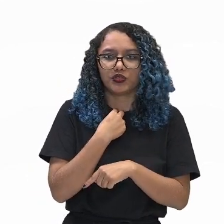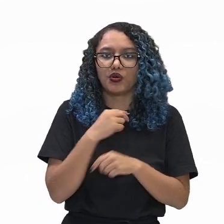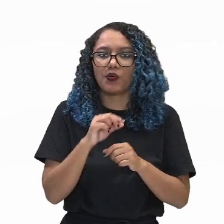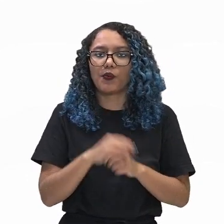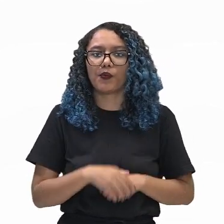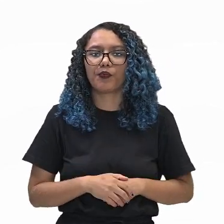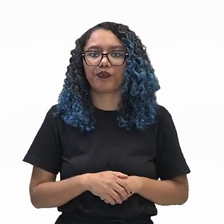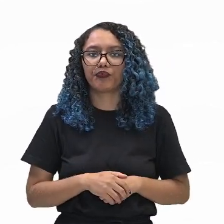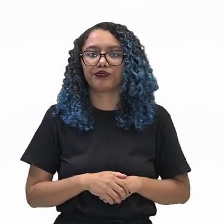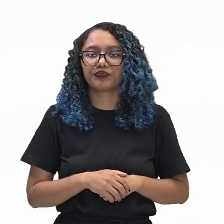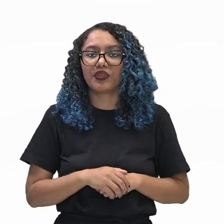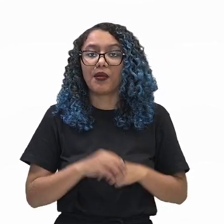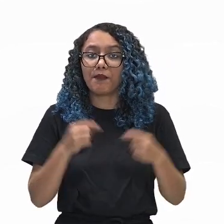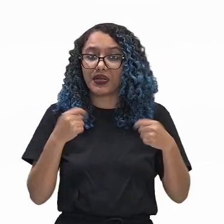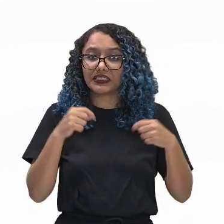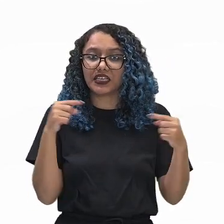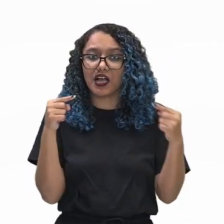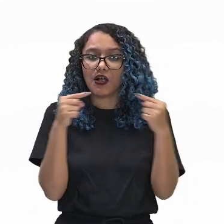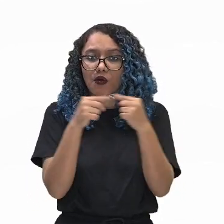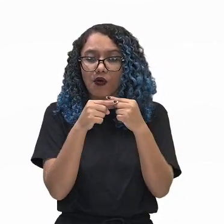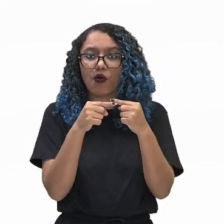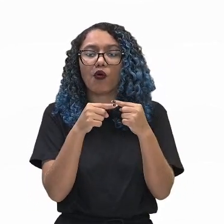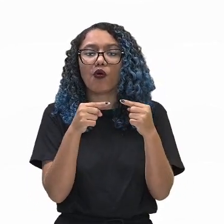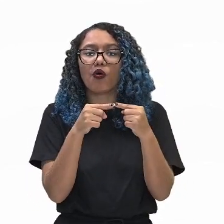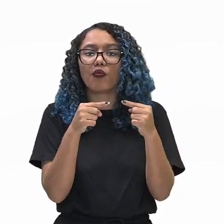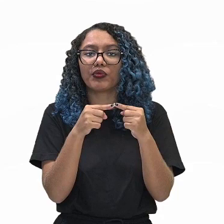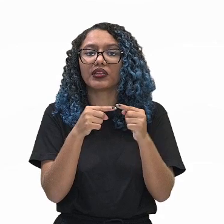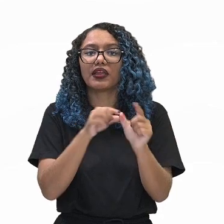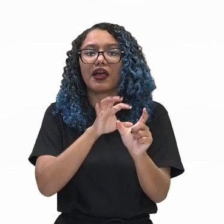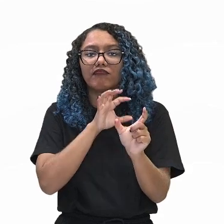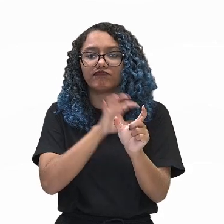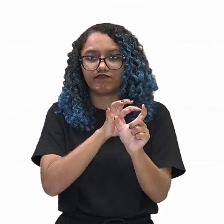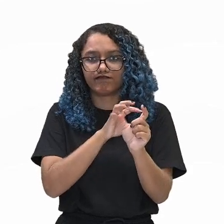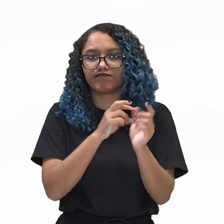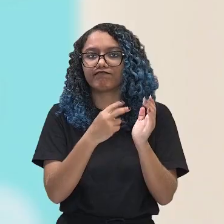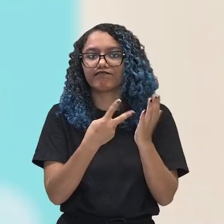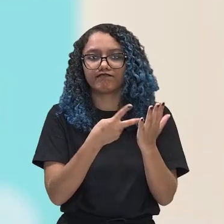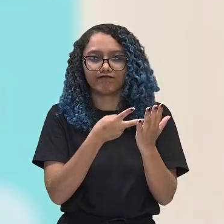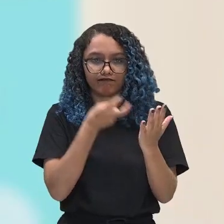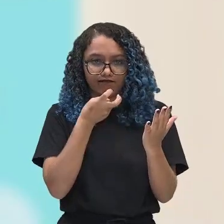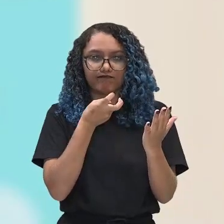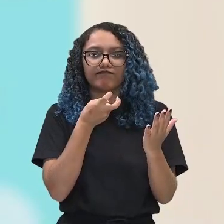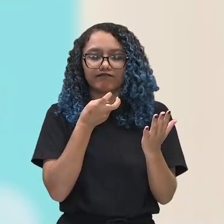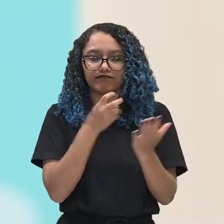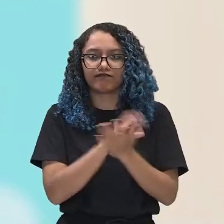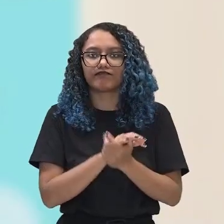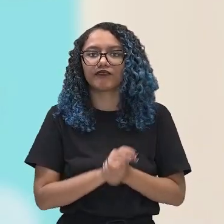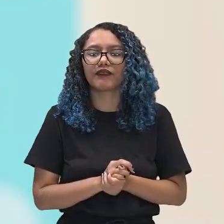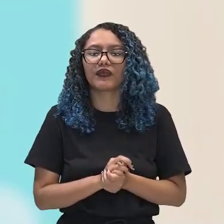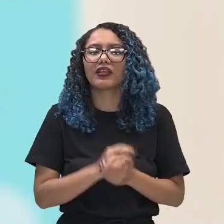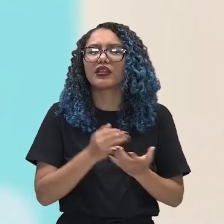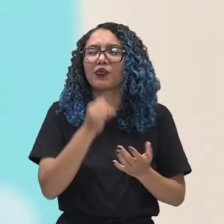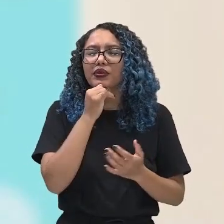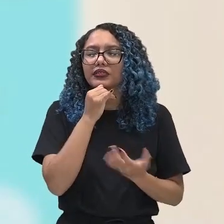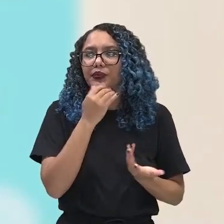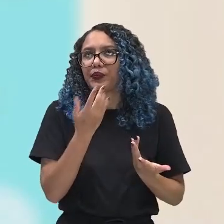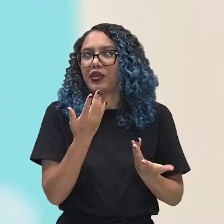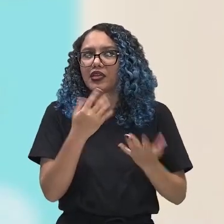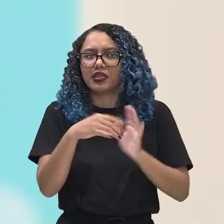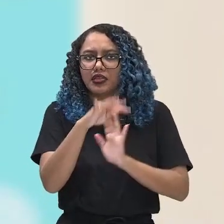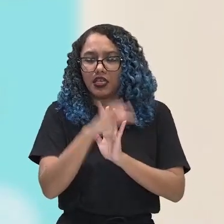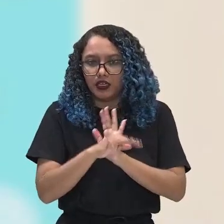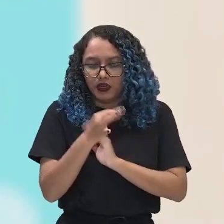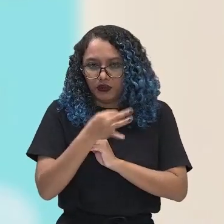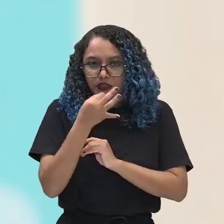mundo denotativo. Professora, eu não compreendi essa definição, então entendam aqui comigo. Quando eu falo de texto argumentativo, é